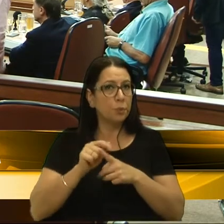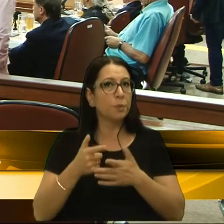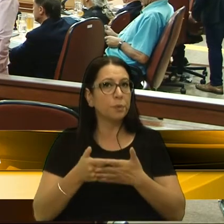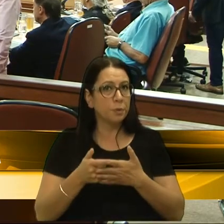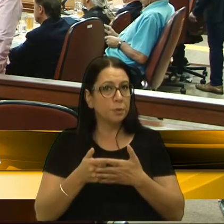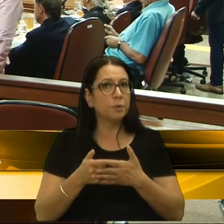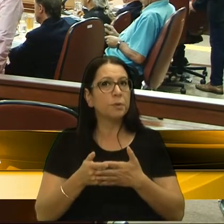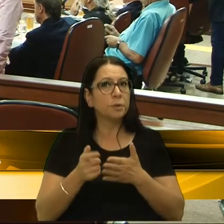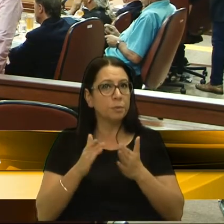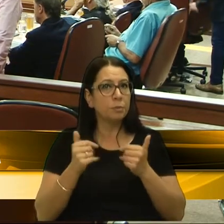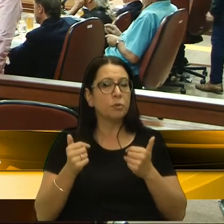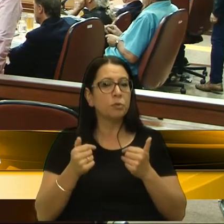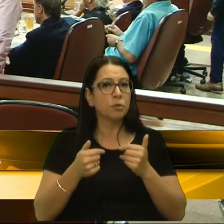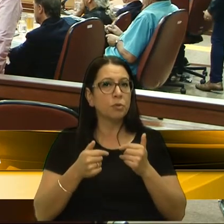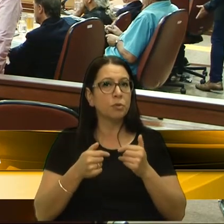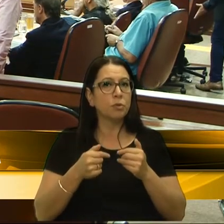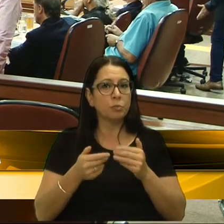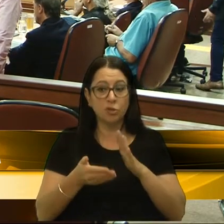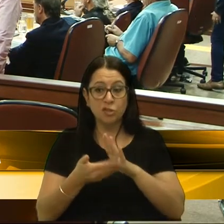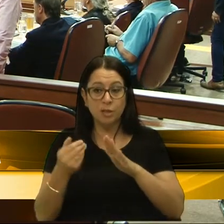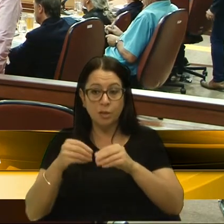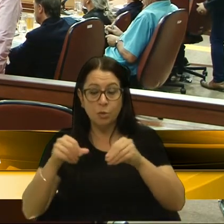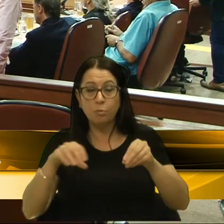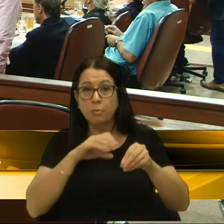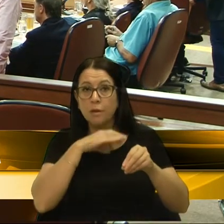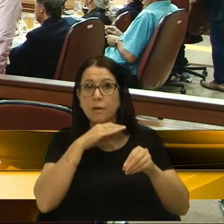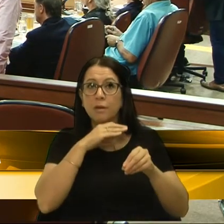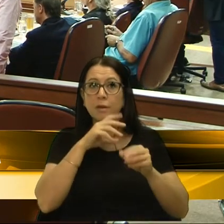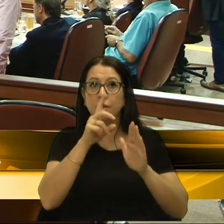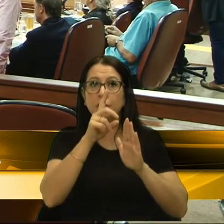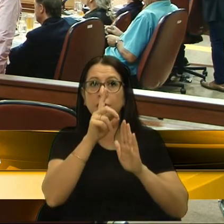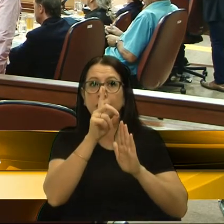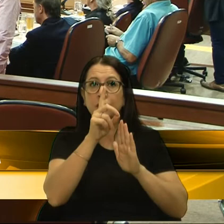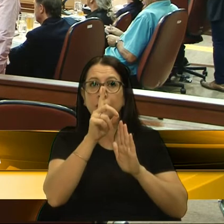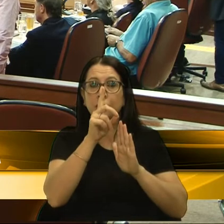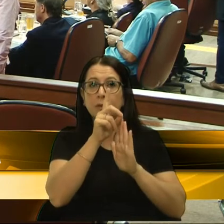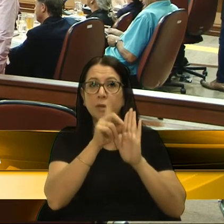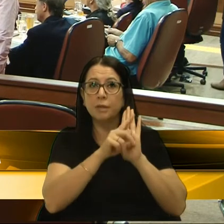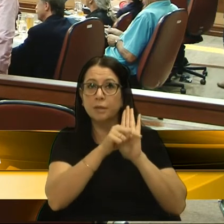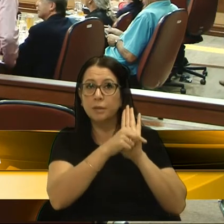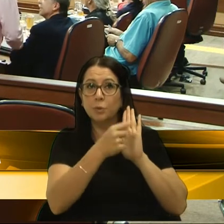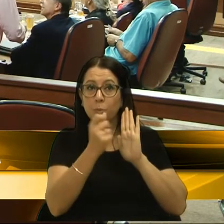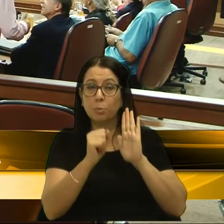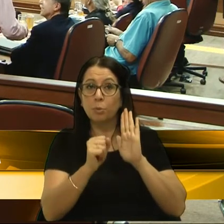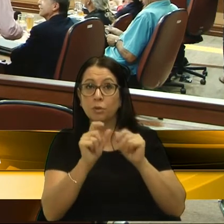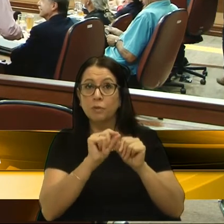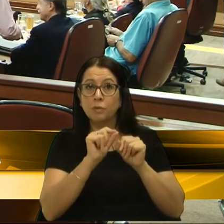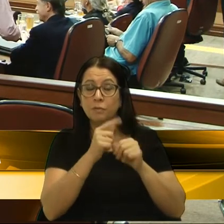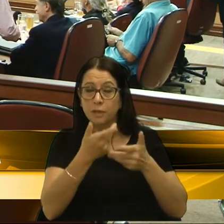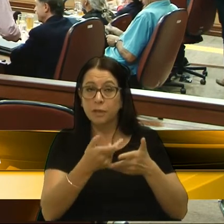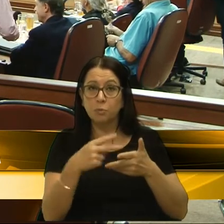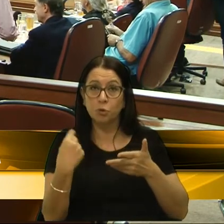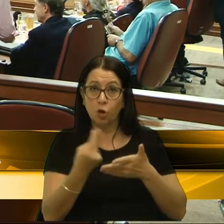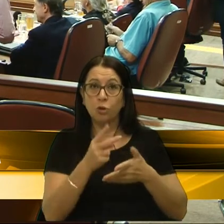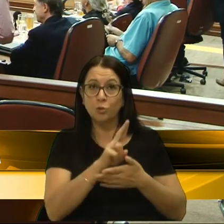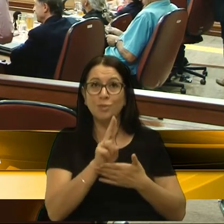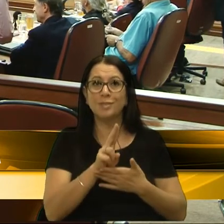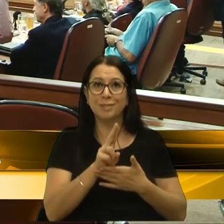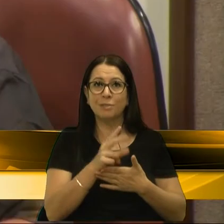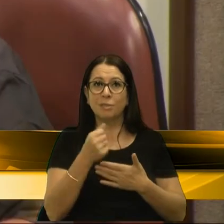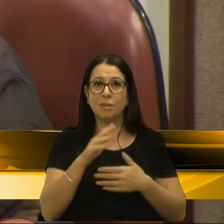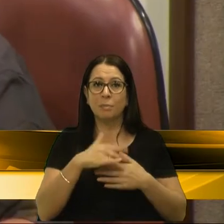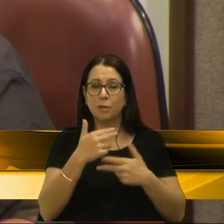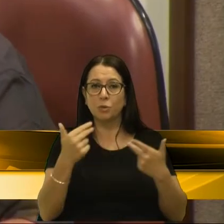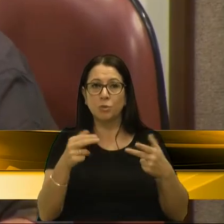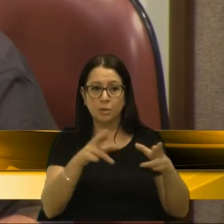a gente pediu a desapropriação de uma área ou o decreto de vitalidade pública onde possa ser feito para nós lá. E precisa muito mais